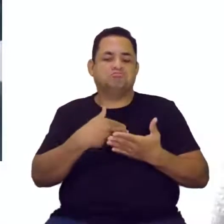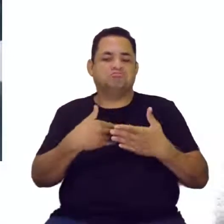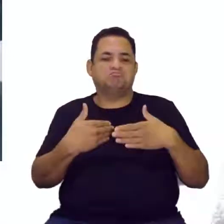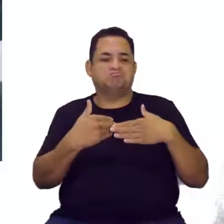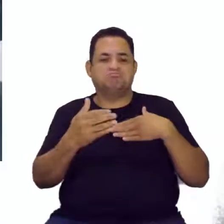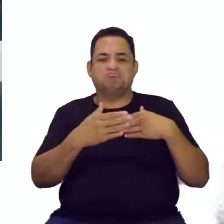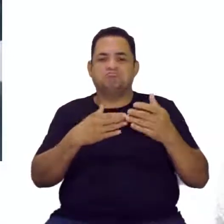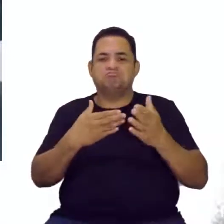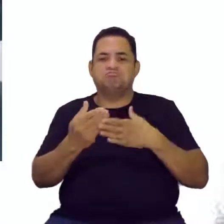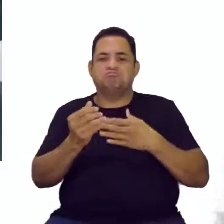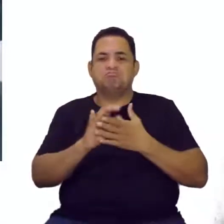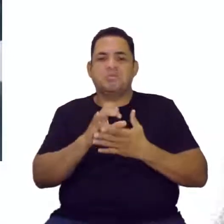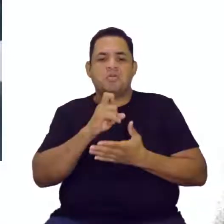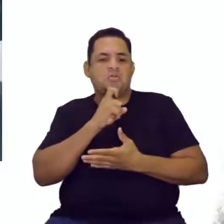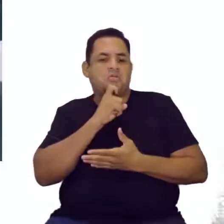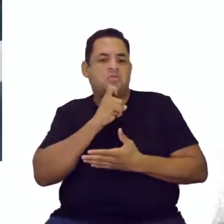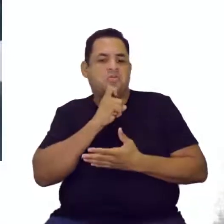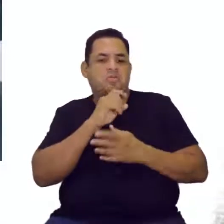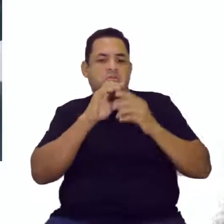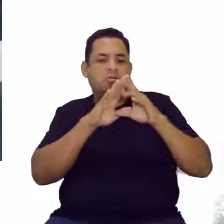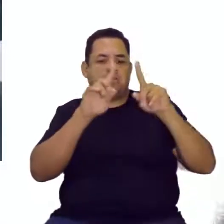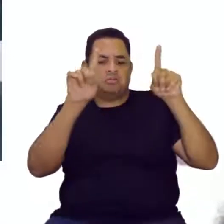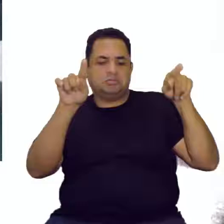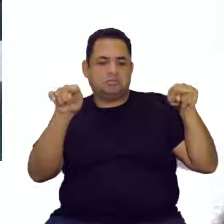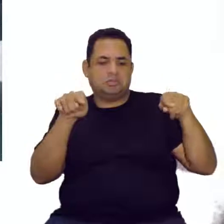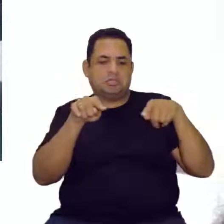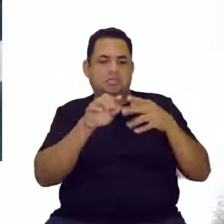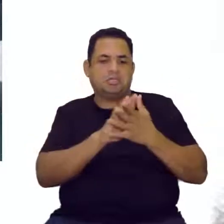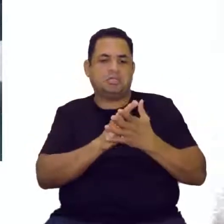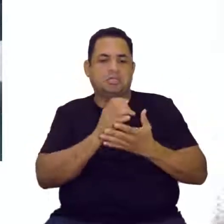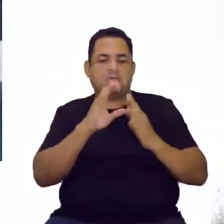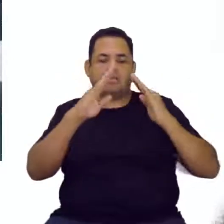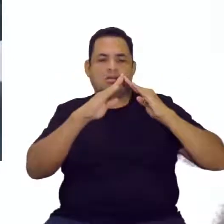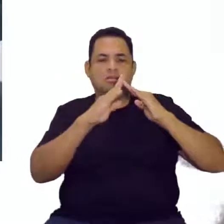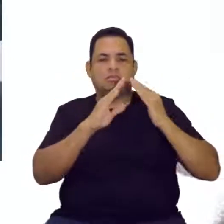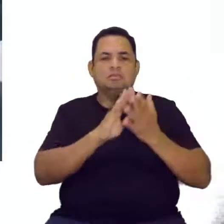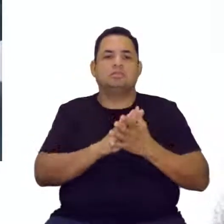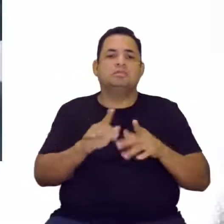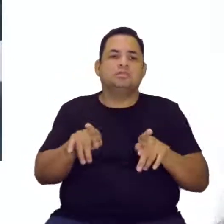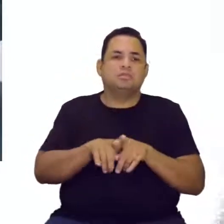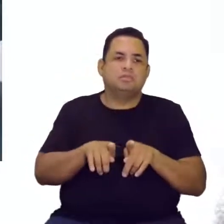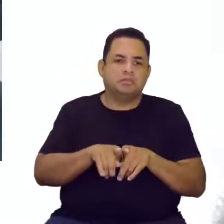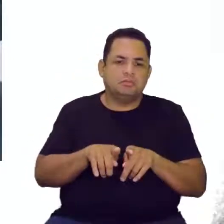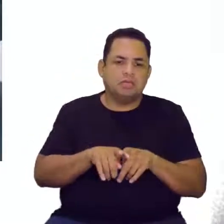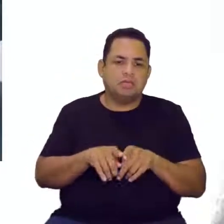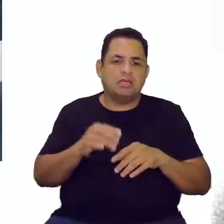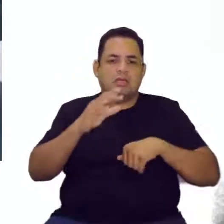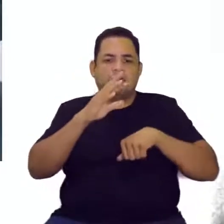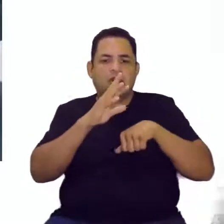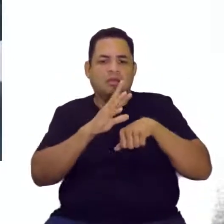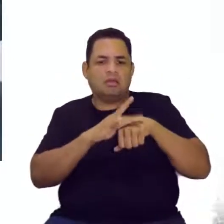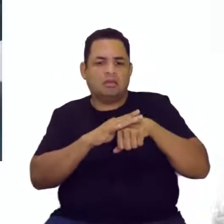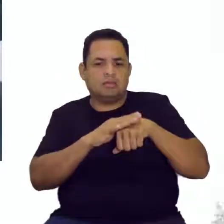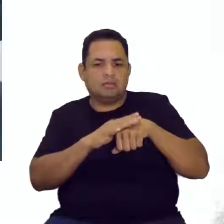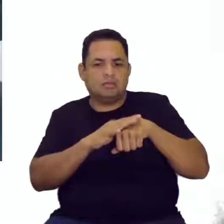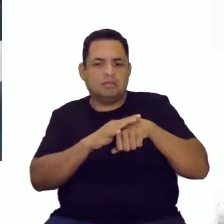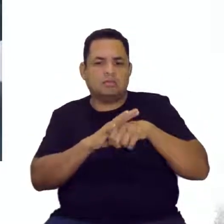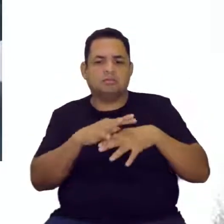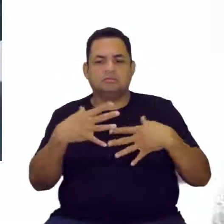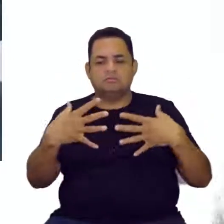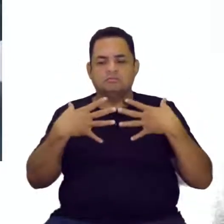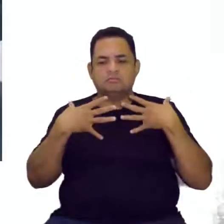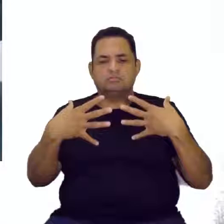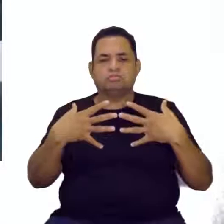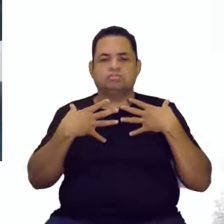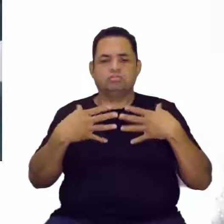deliberadamente ar-condicionado em todo canto para fugir do calor. Fora as doenças que são provocadas pela intensidade de calor, né?